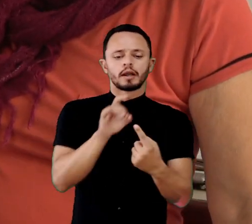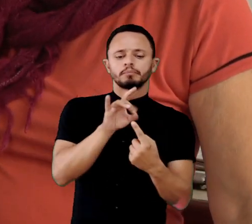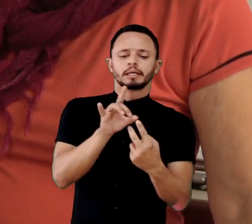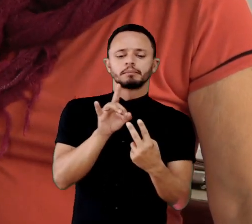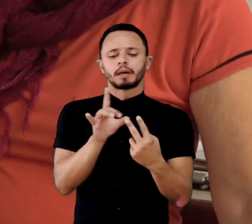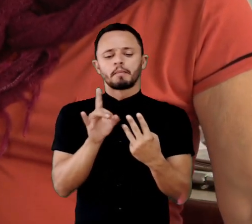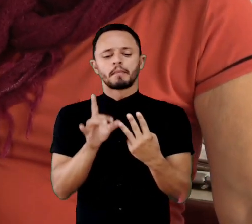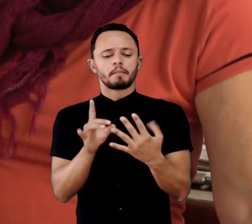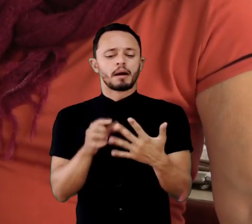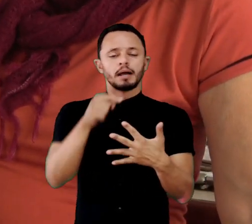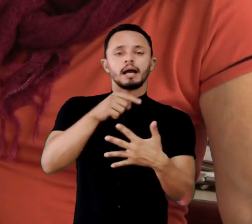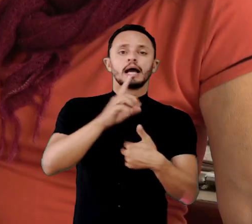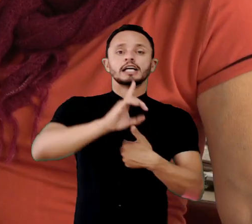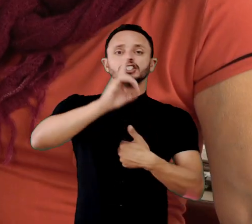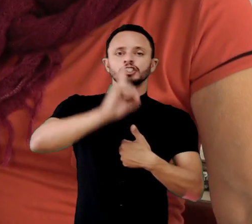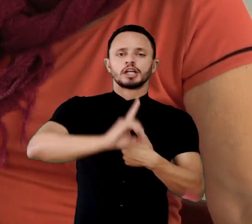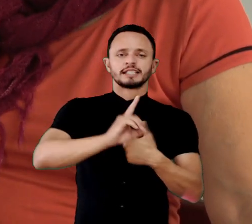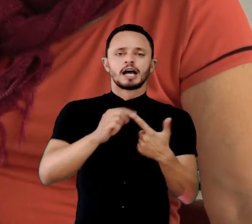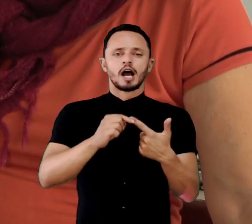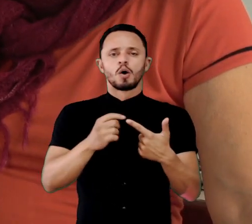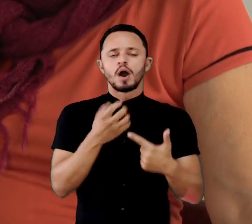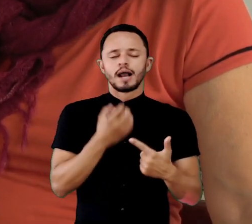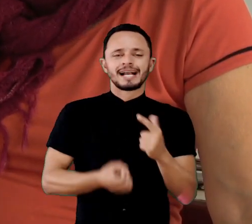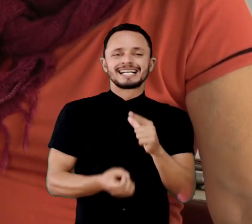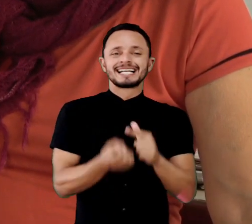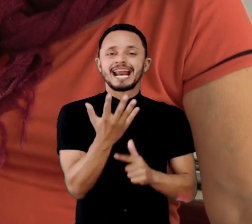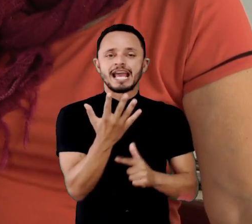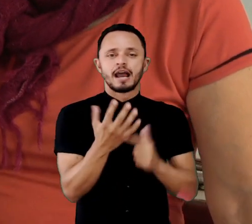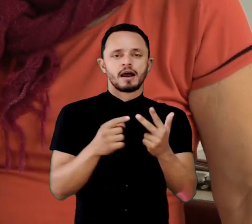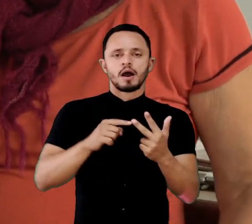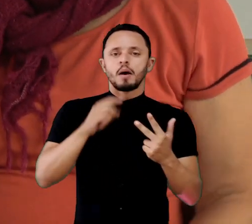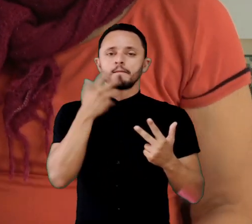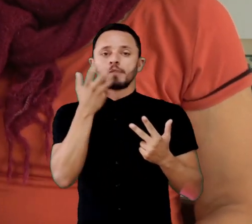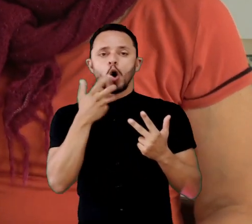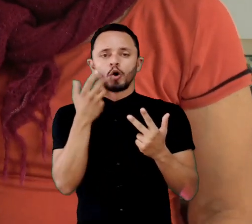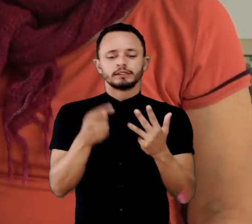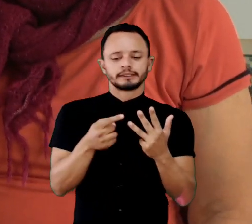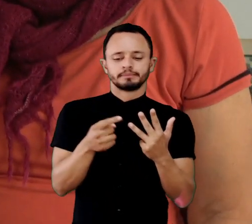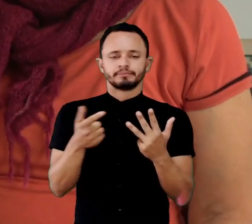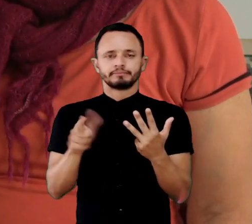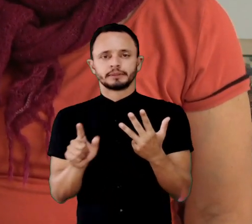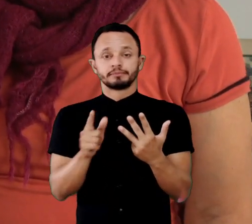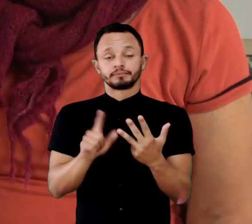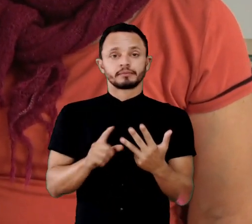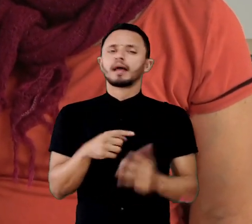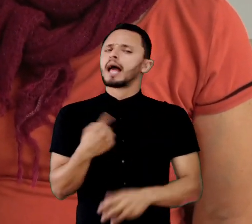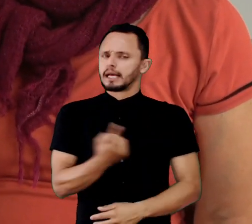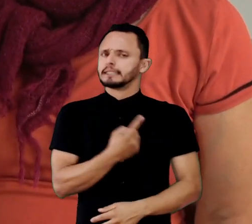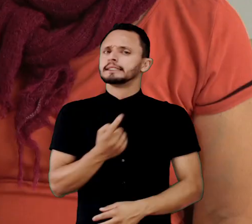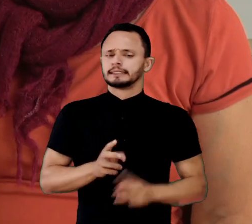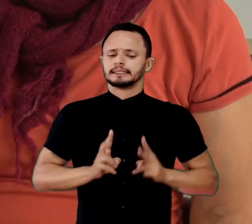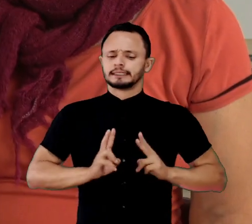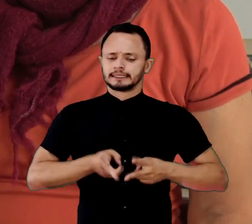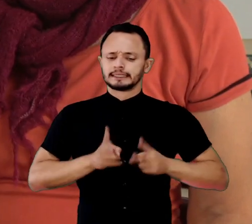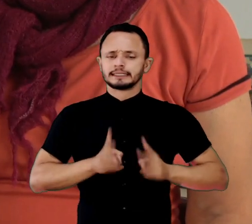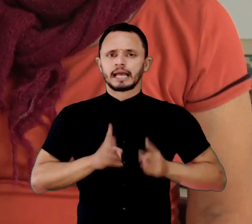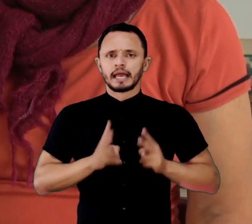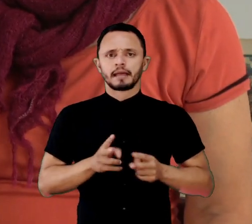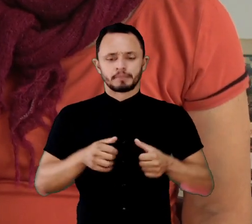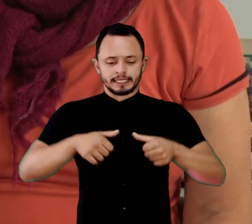de direção musical, né? A gente sempre teve essas